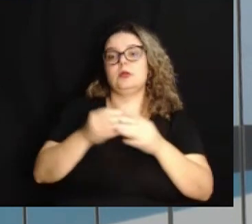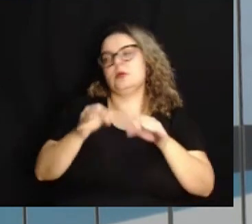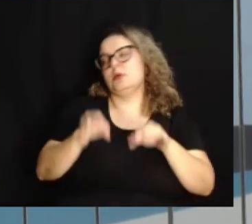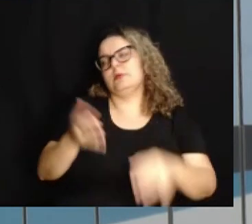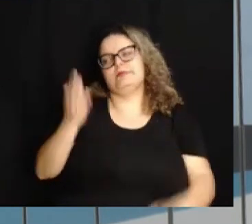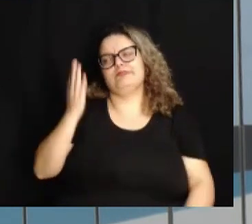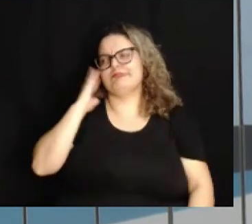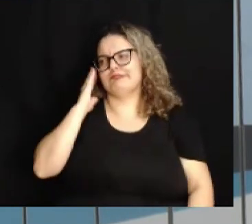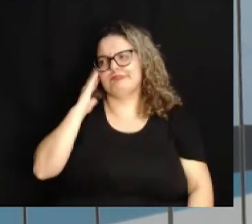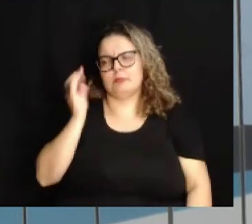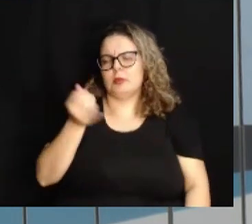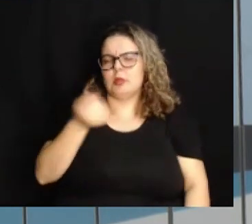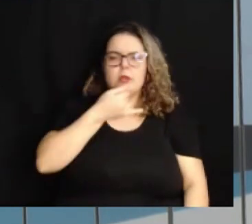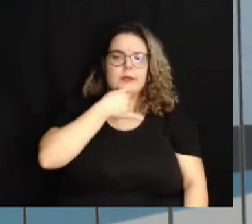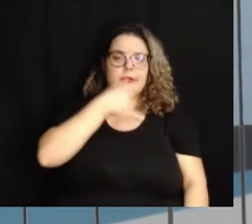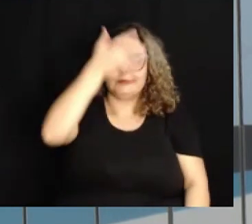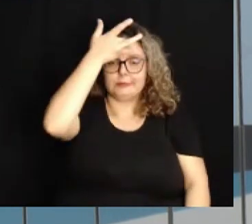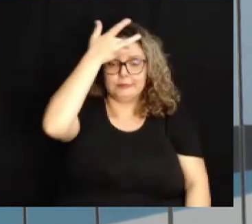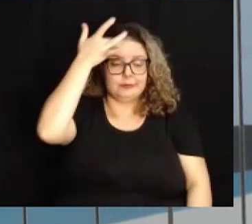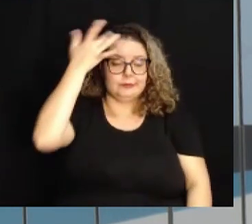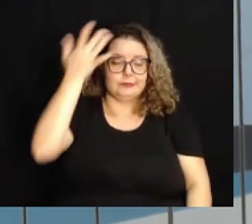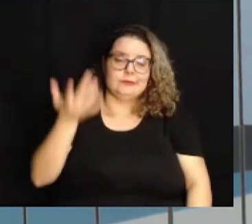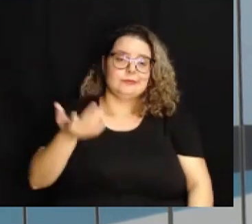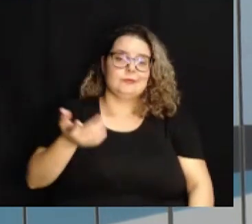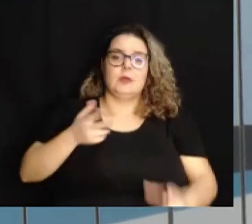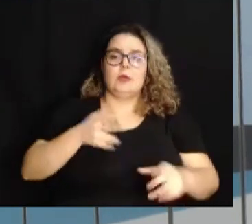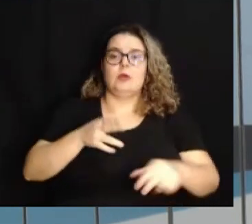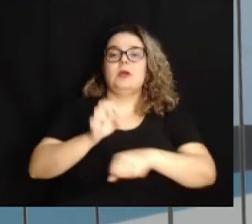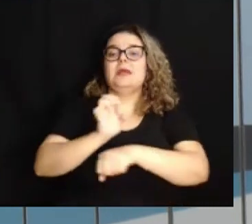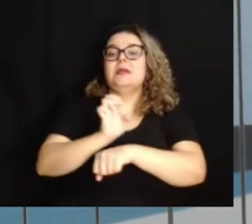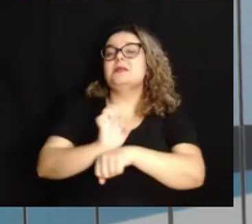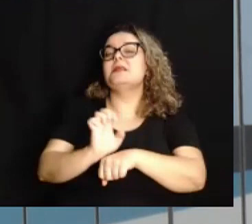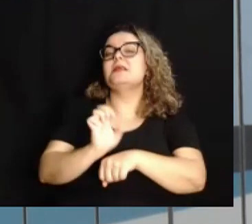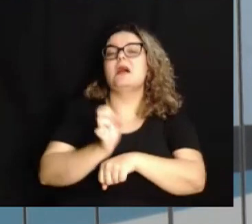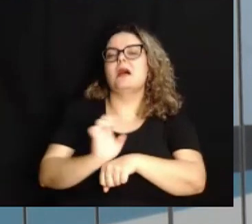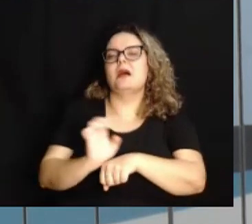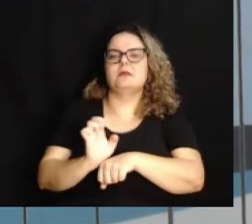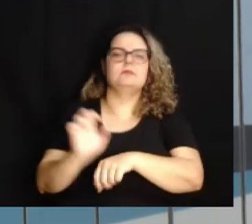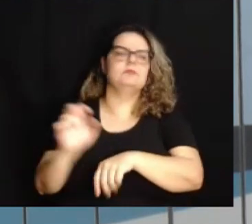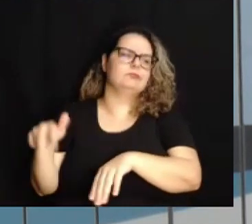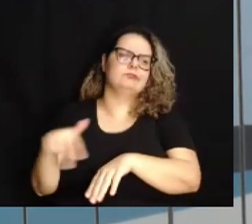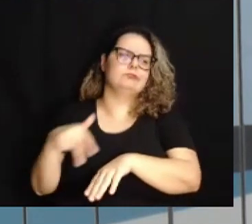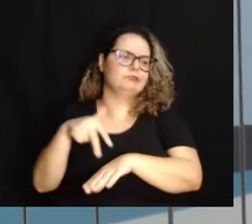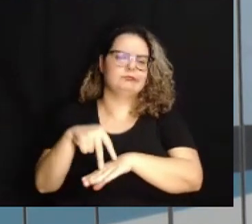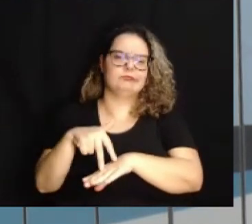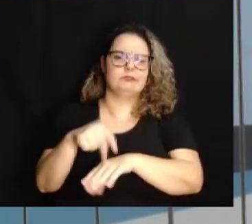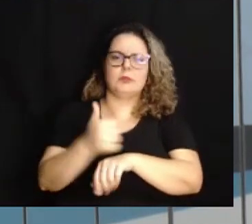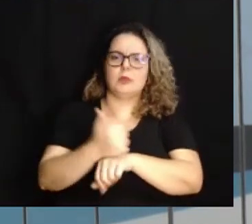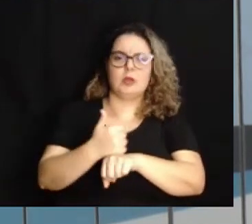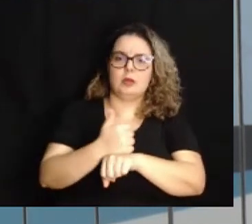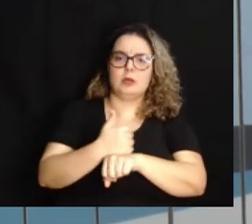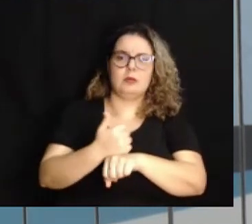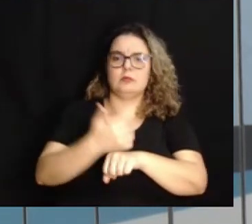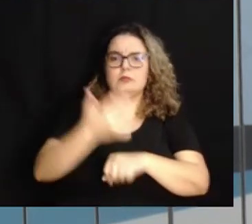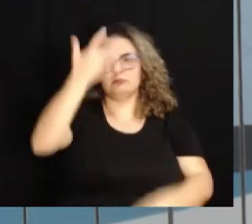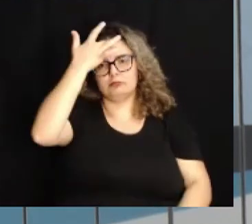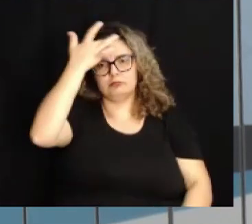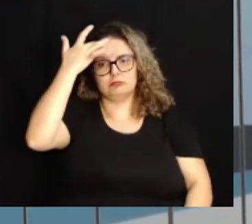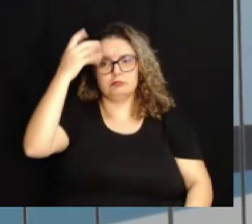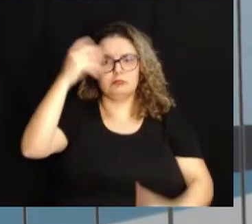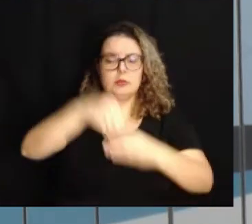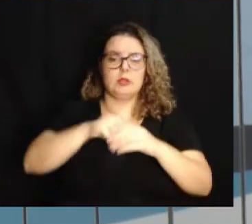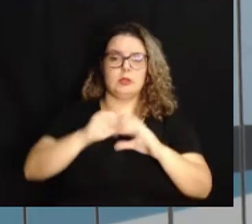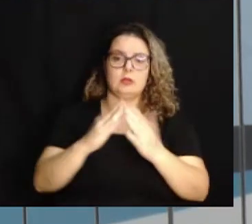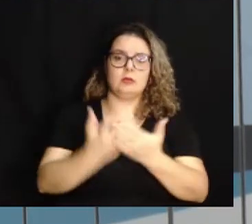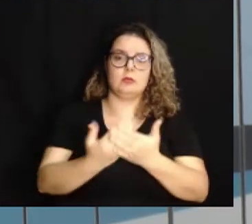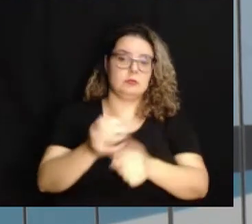saúde mental ela é vista muito como estágio hoje, sabe? Então coloca lá, né, um profissional da saúde mental numa escola para fazer um estágio.